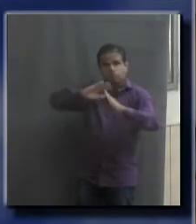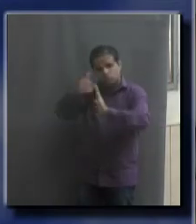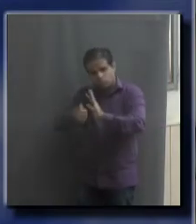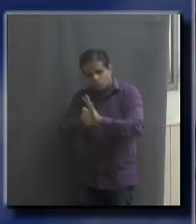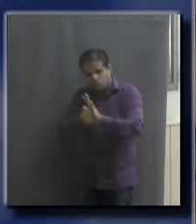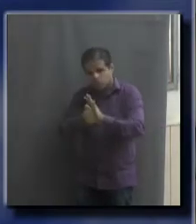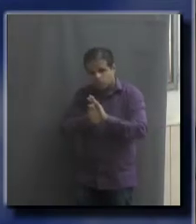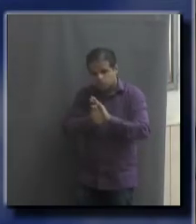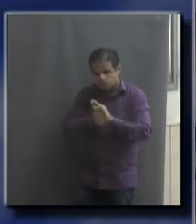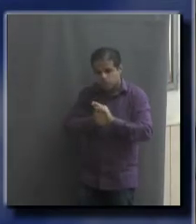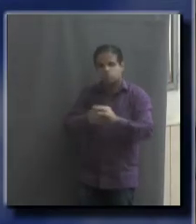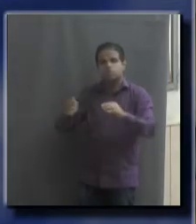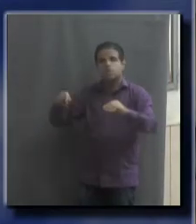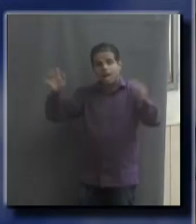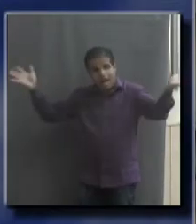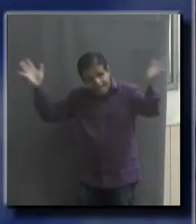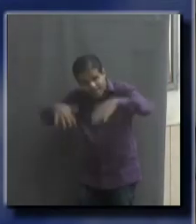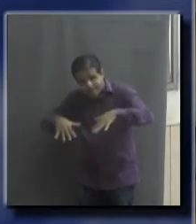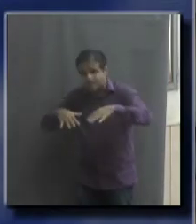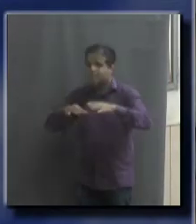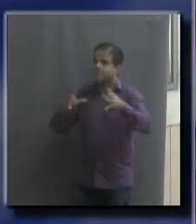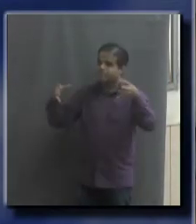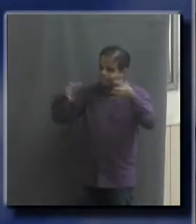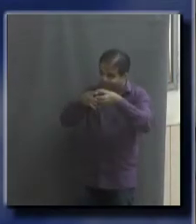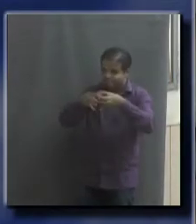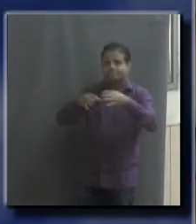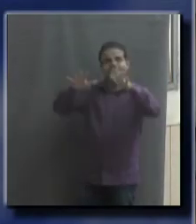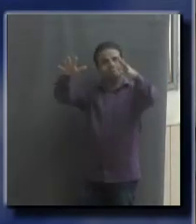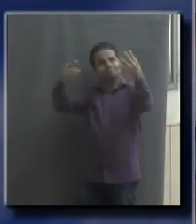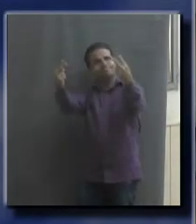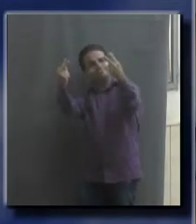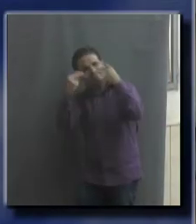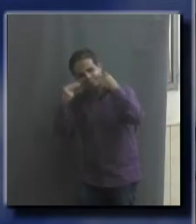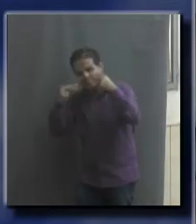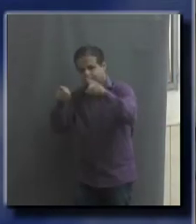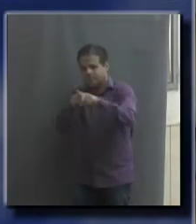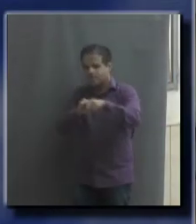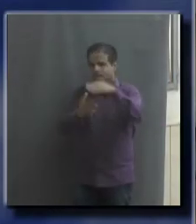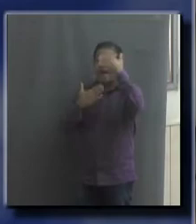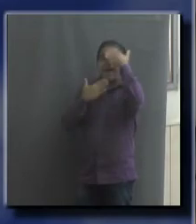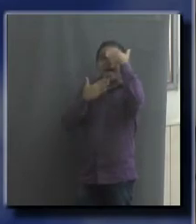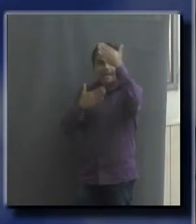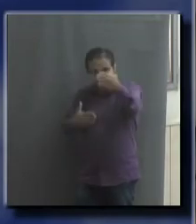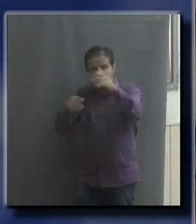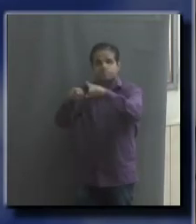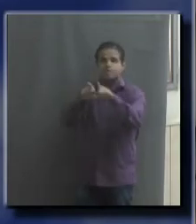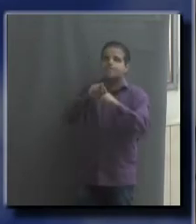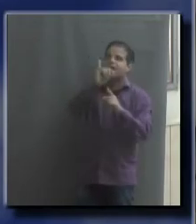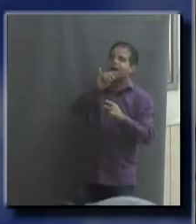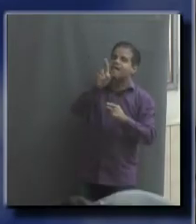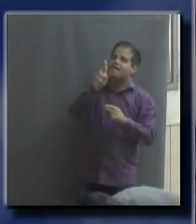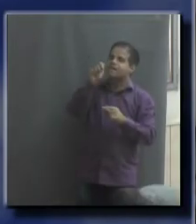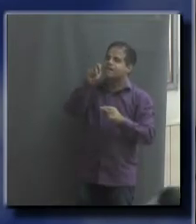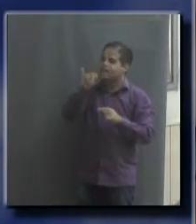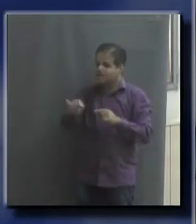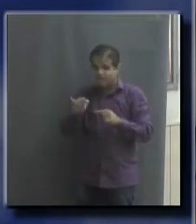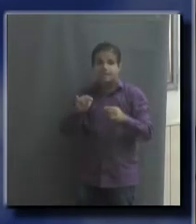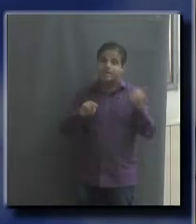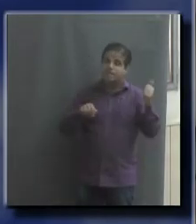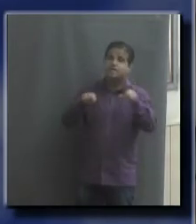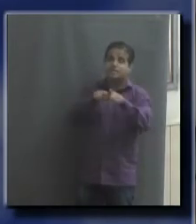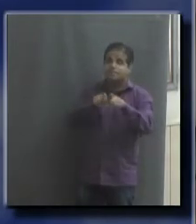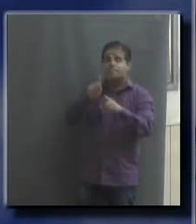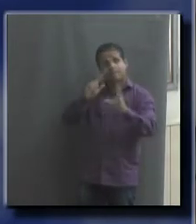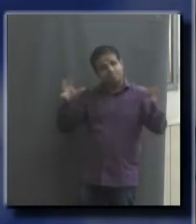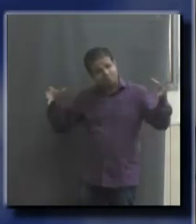estão conosco hoje, aqui ou nos polos. E já agradeço a Irani, que é